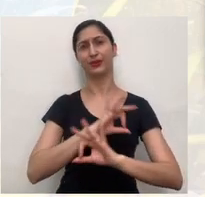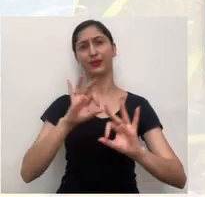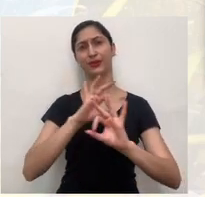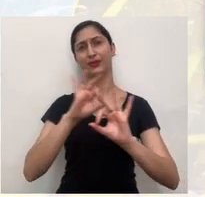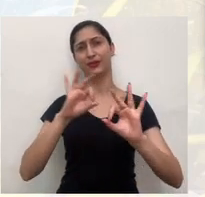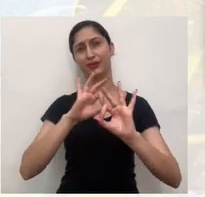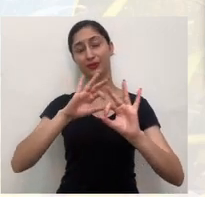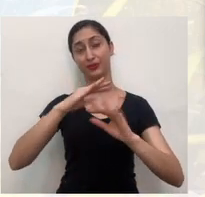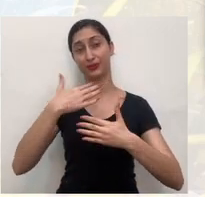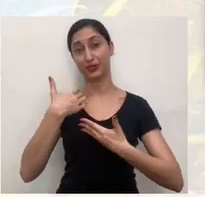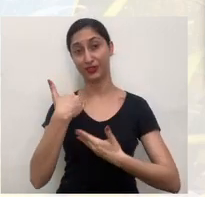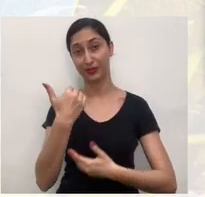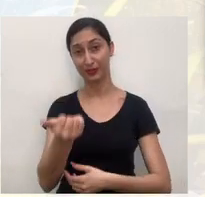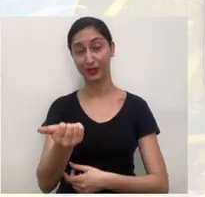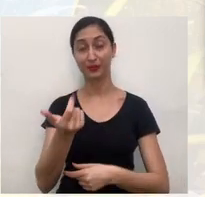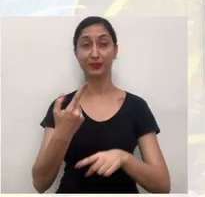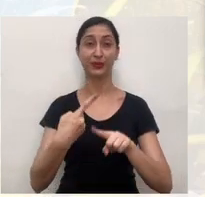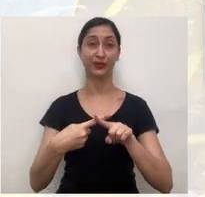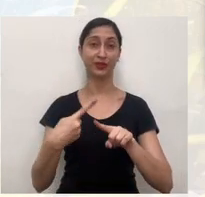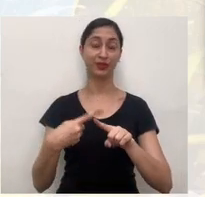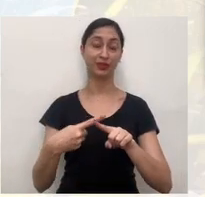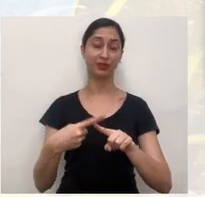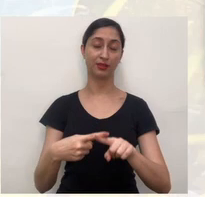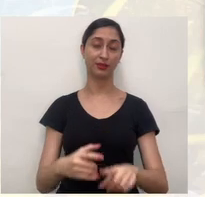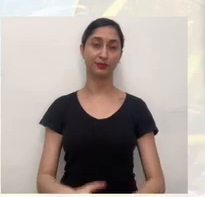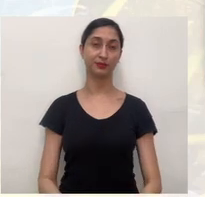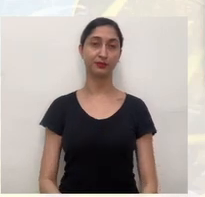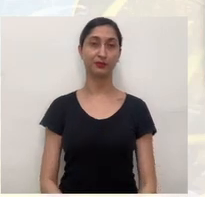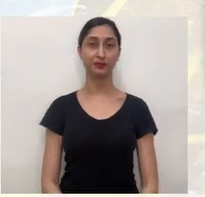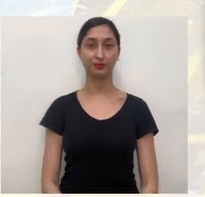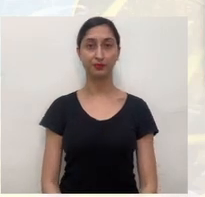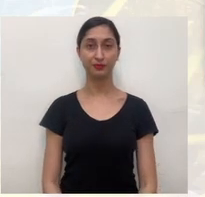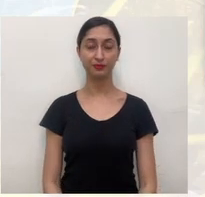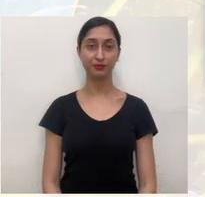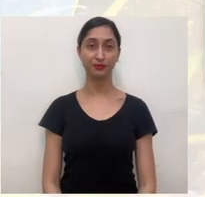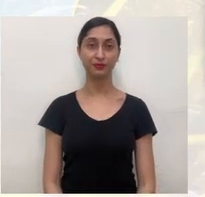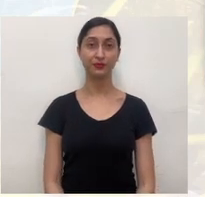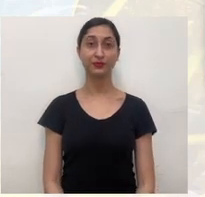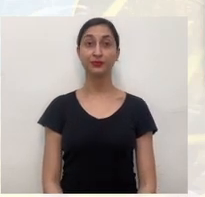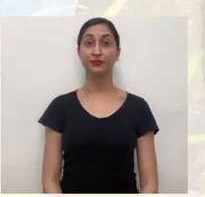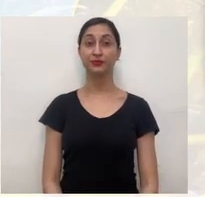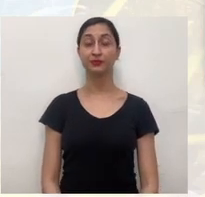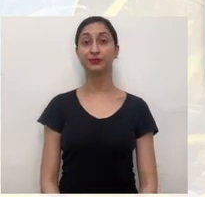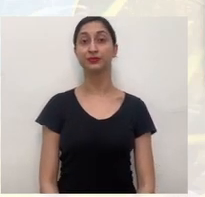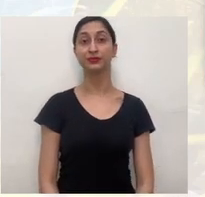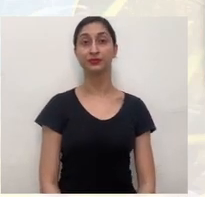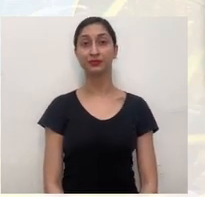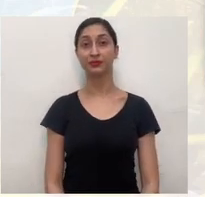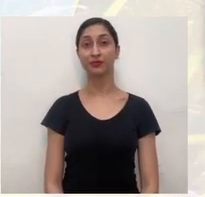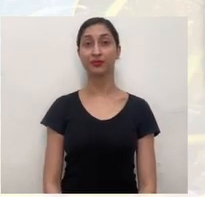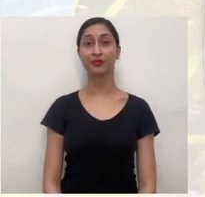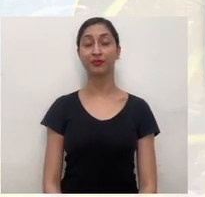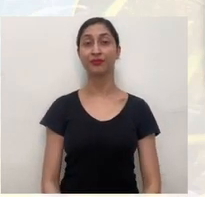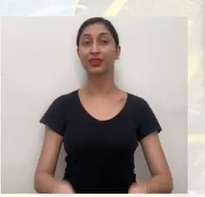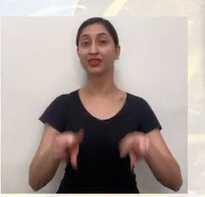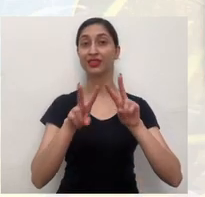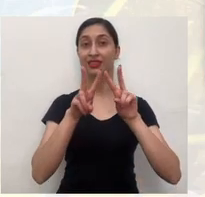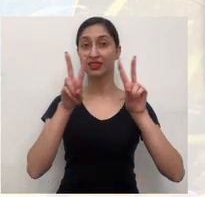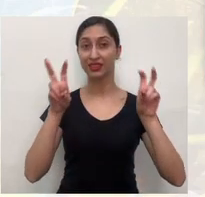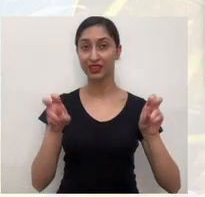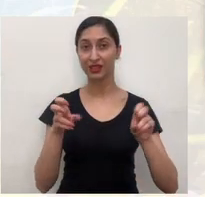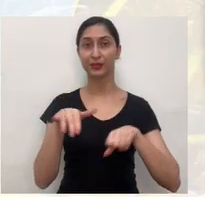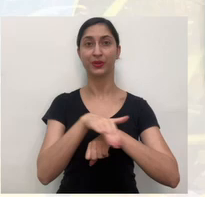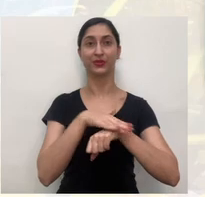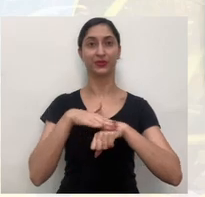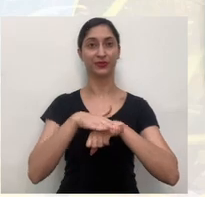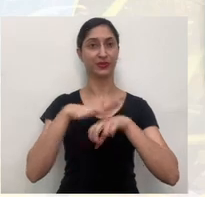oportuno, porque houve essa coincidência, né, o tema de falar de